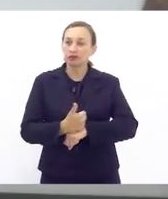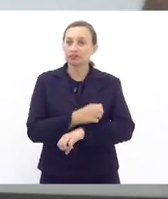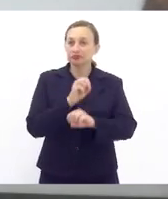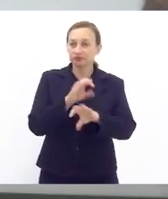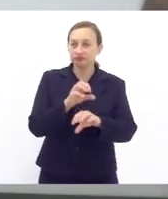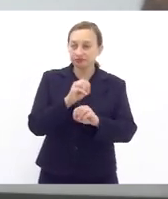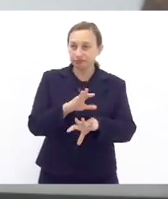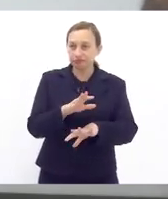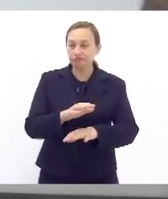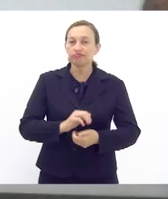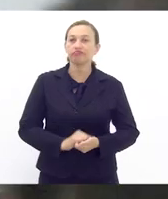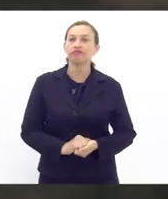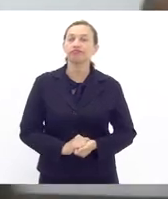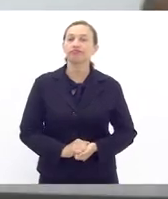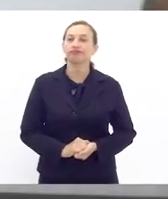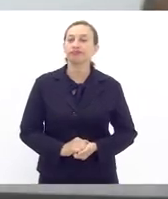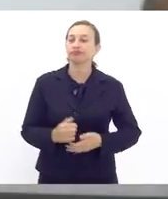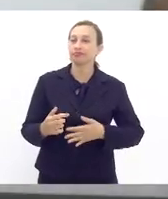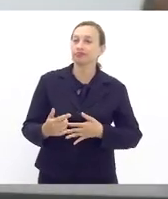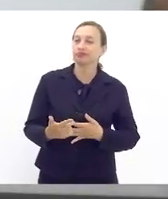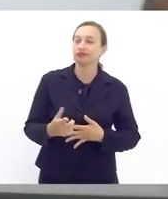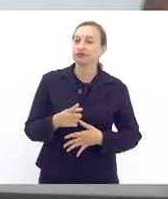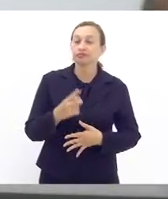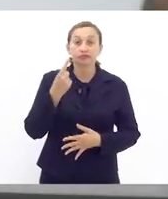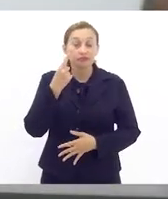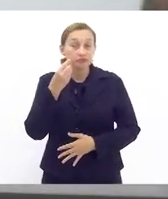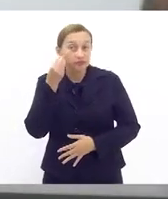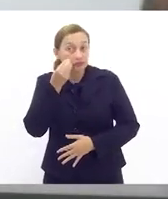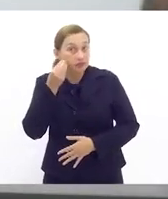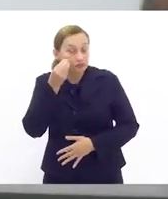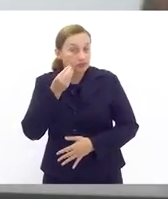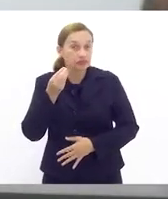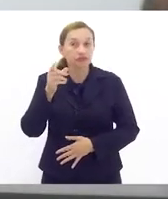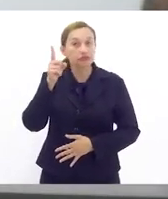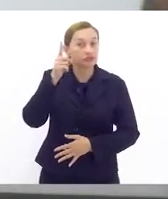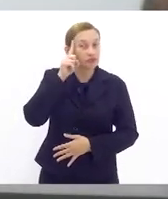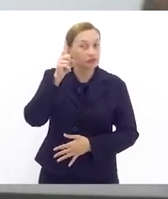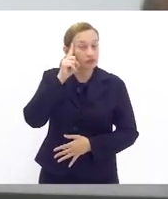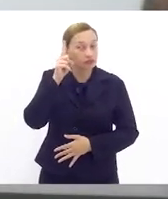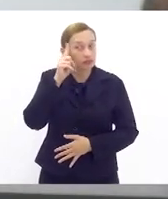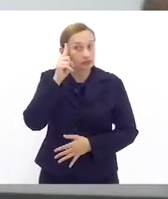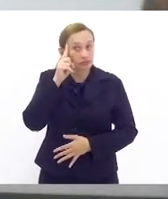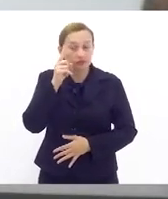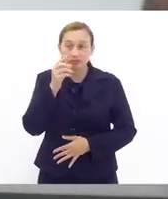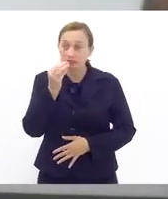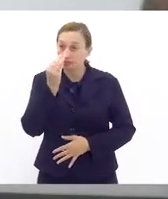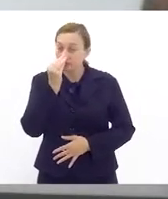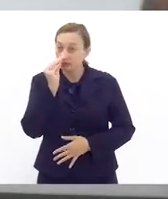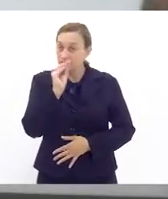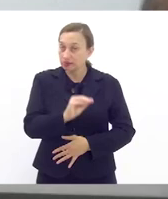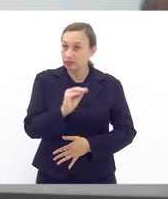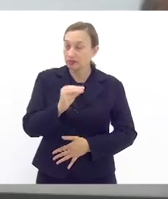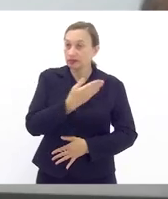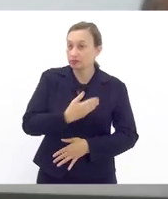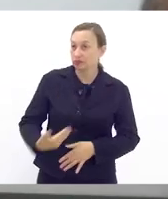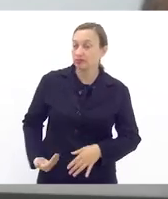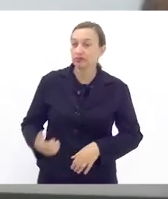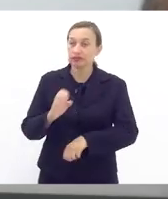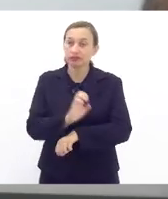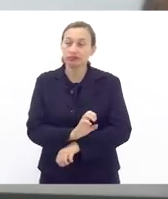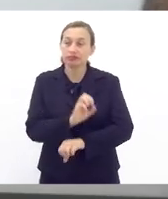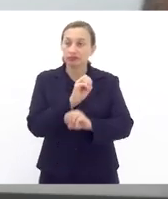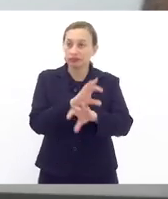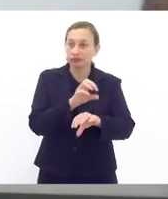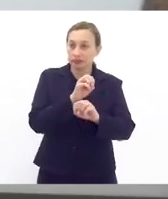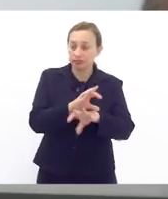no chão da escola que vivenciamos todos os dias os descaso que tem sido o governo estadual com a educação no estado